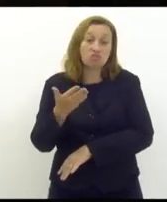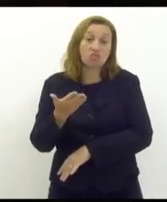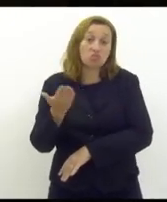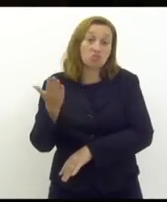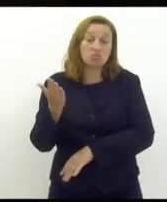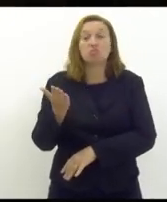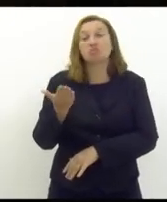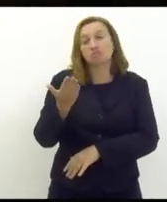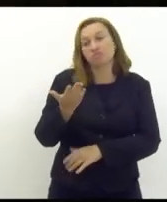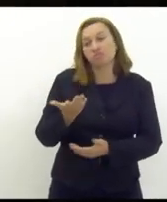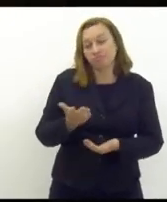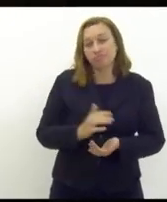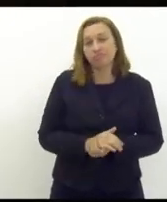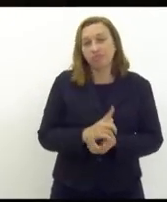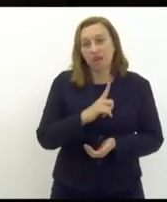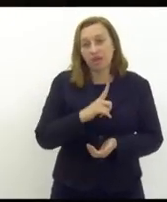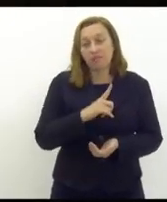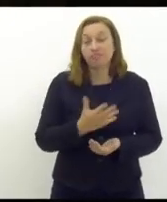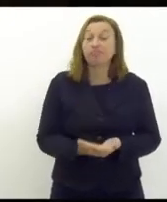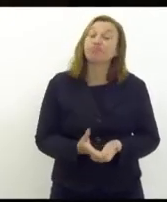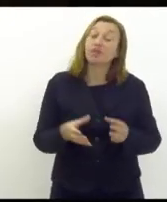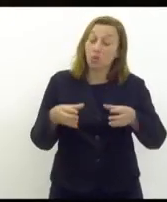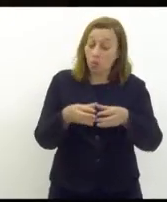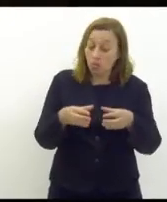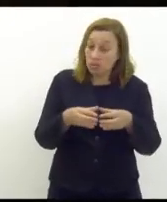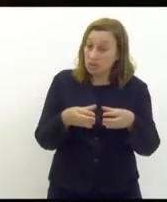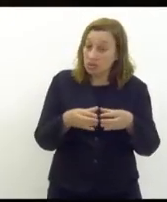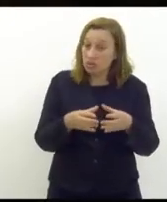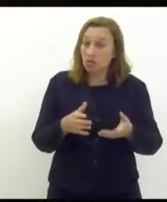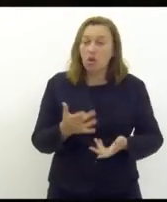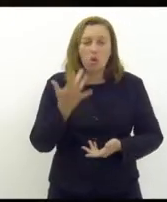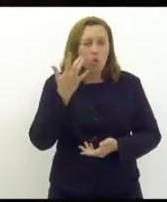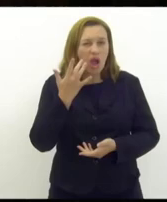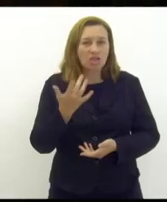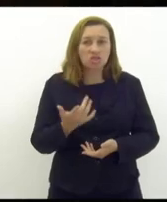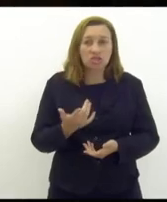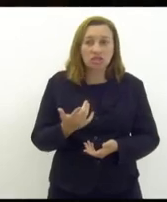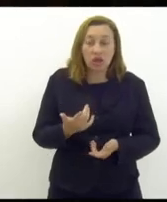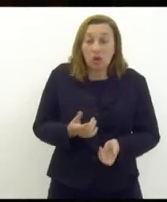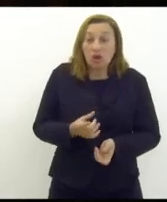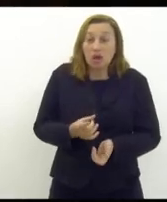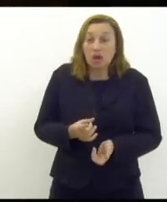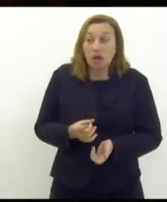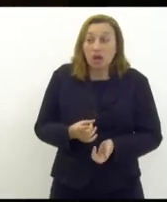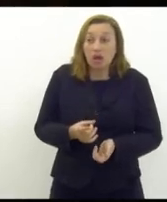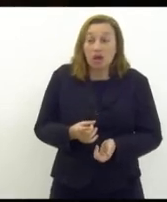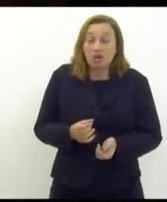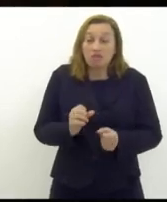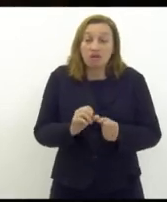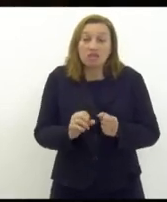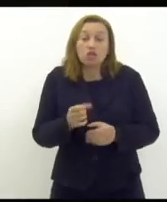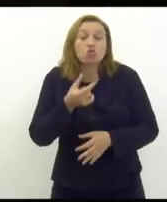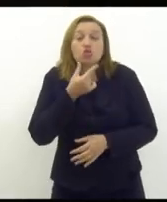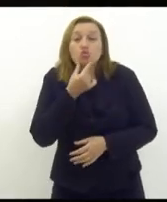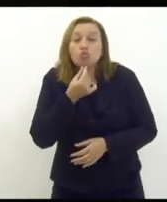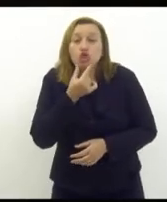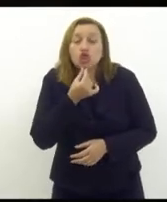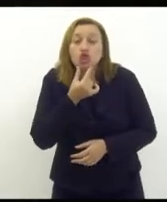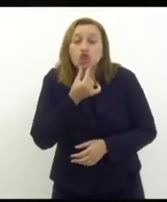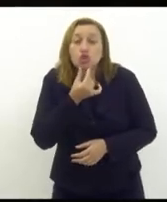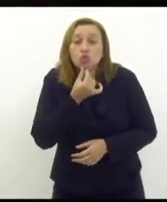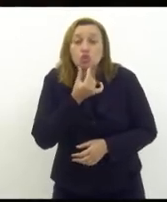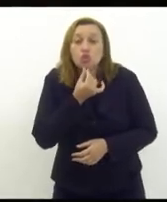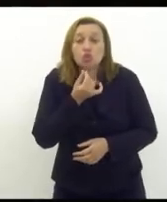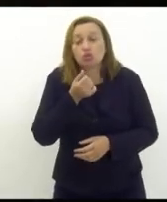pois bem essa comissão Talvez esteja incomodando os meninos da prefeitura